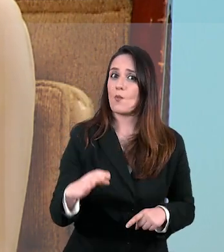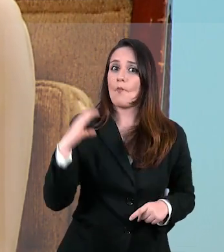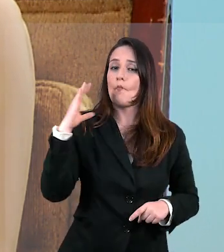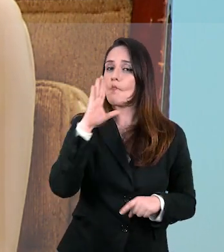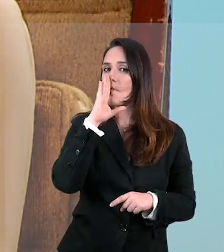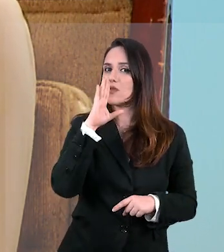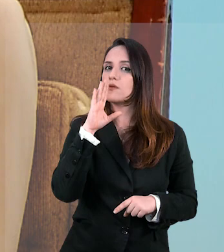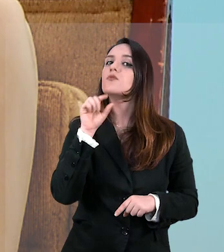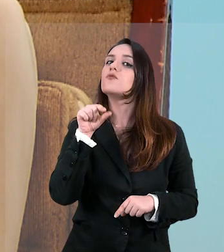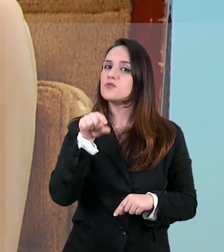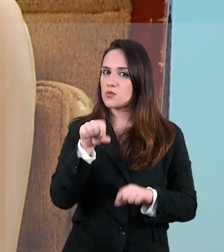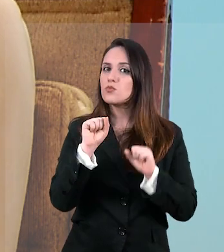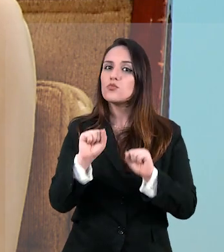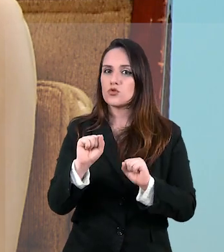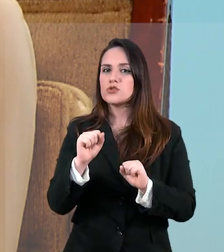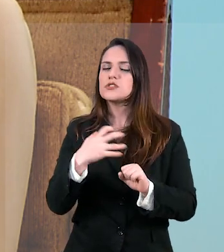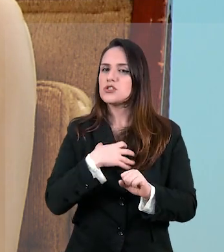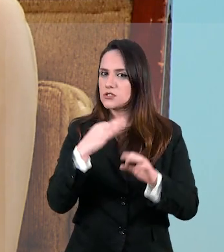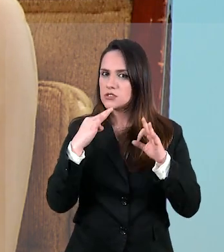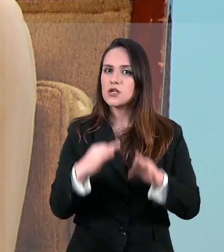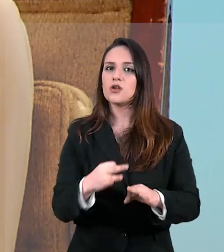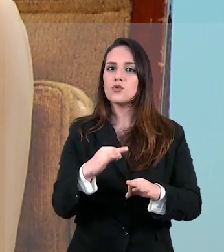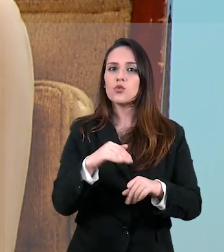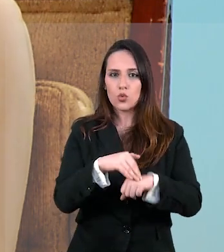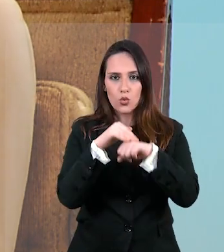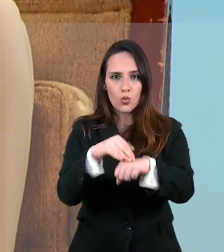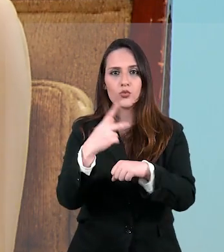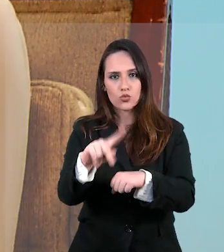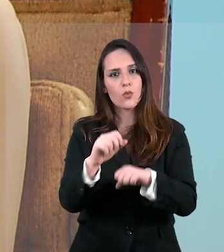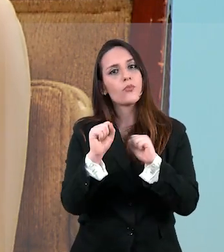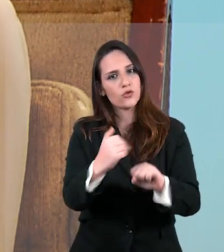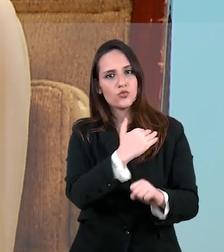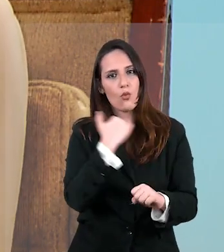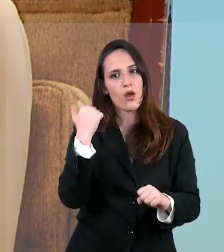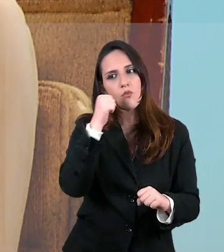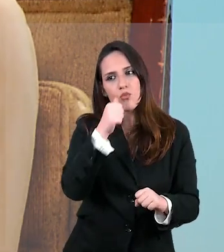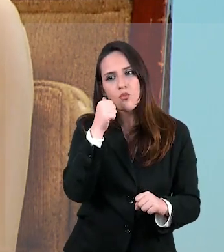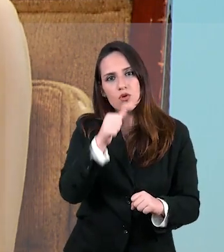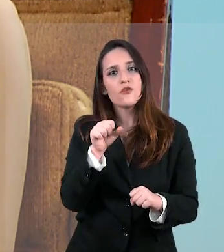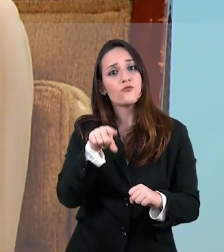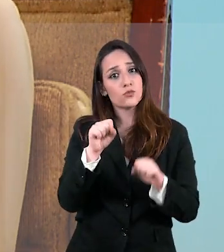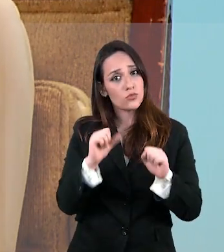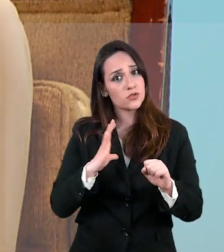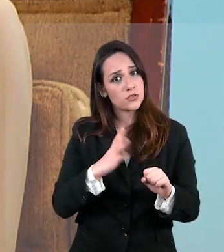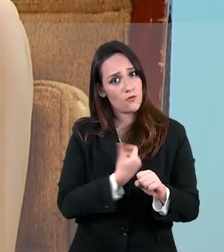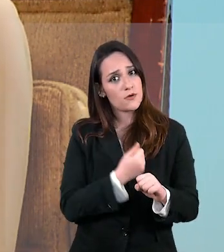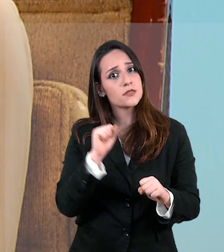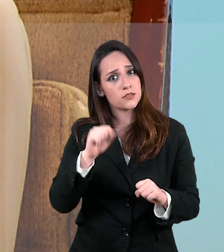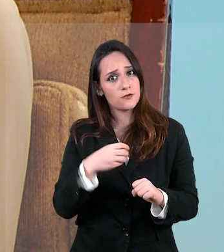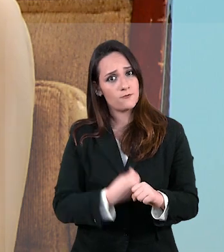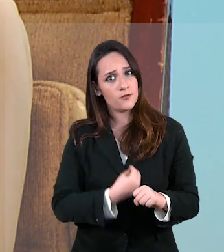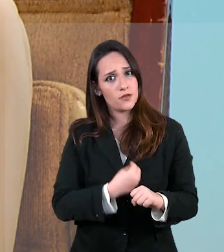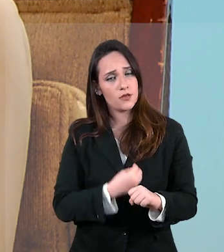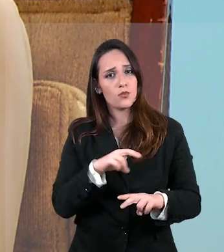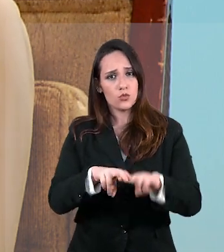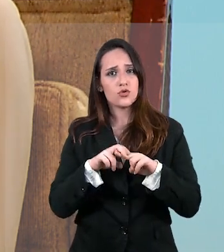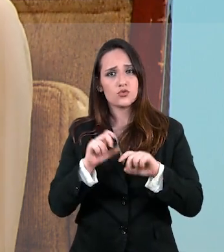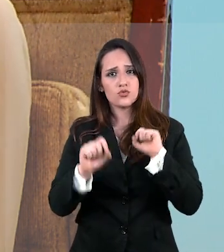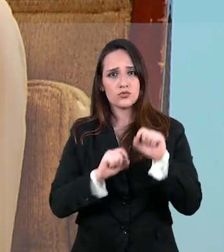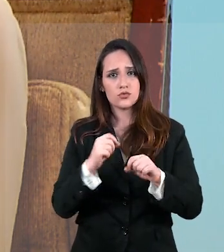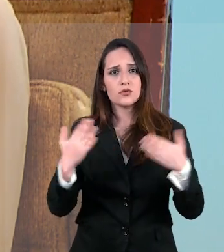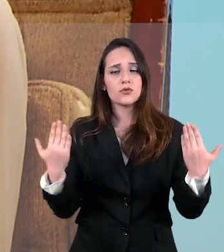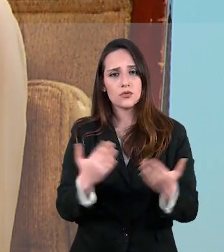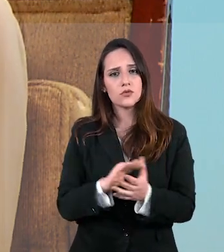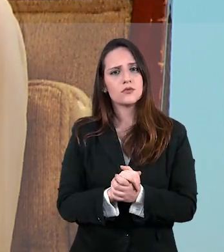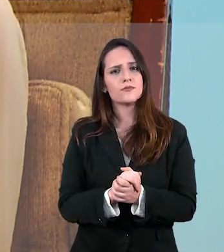nenhuma decisão, você pode ter certeza que aquela vida ela pode se perder e que você pode salvar essa vida sim. Então a gente tem